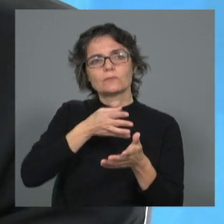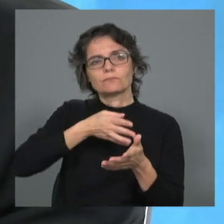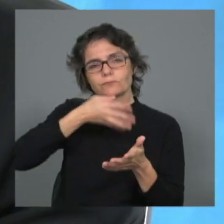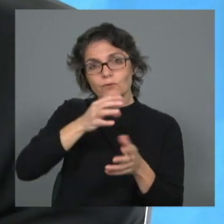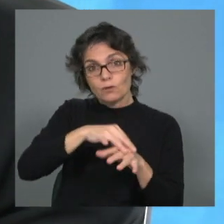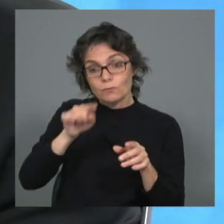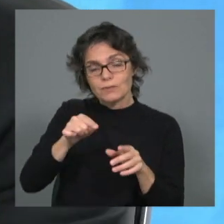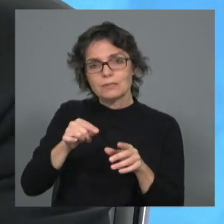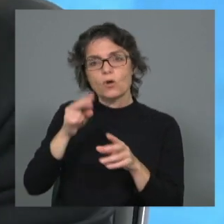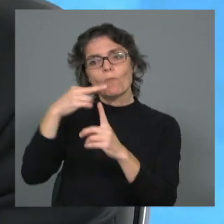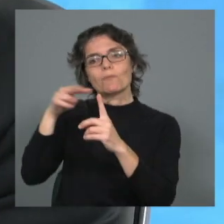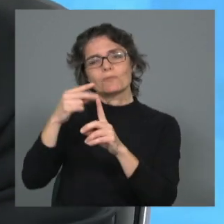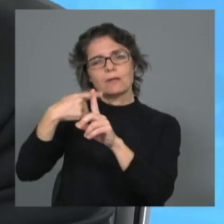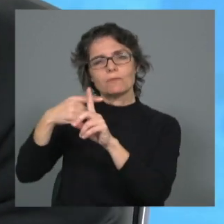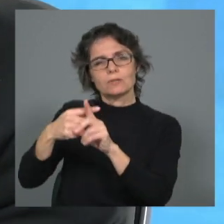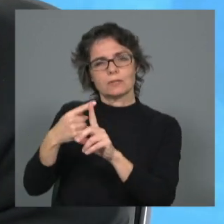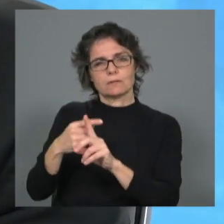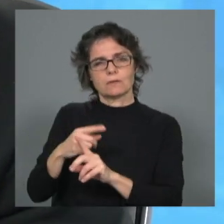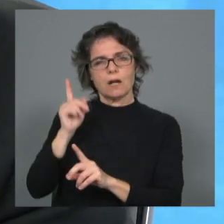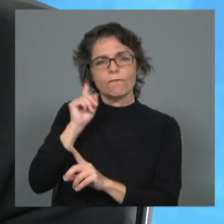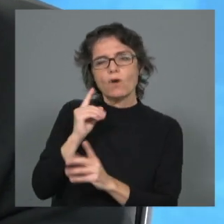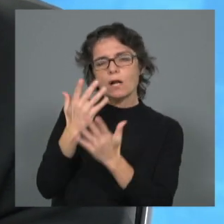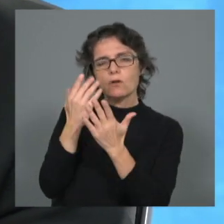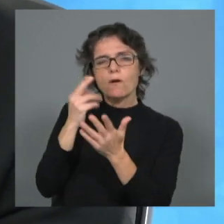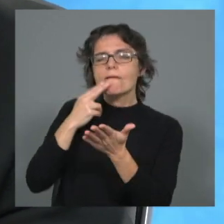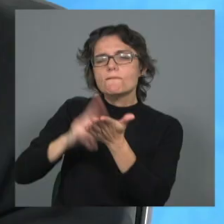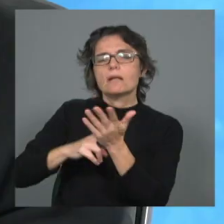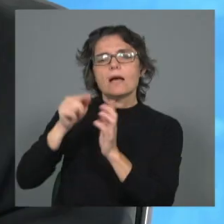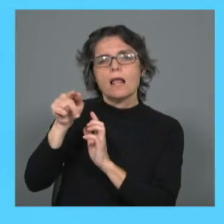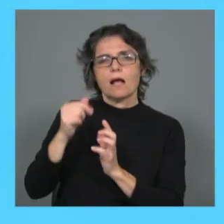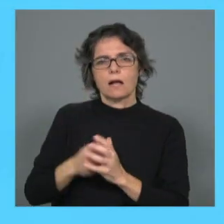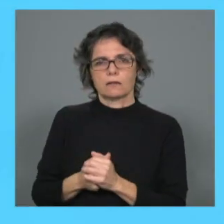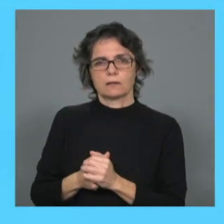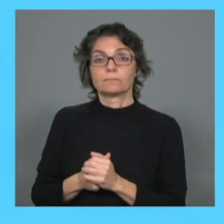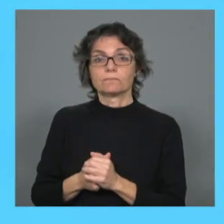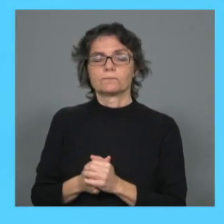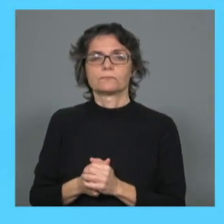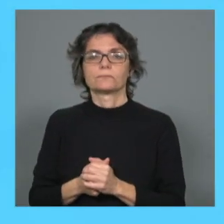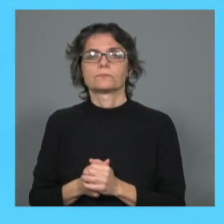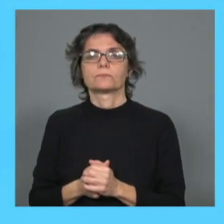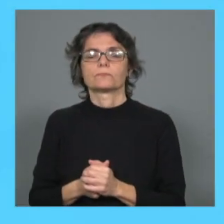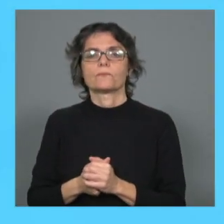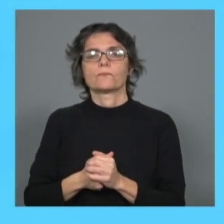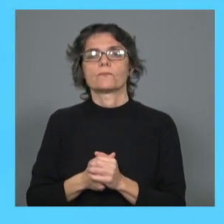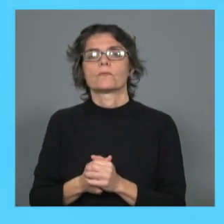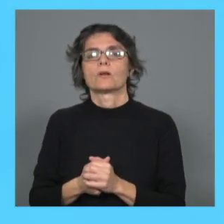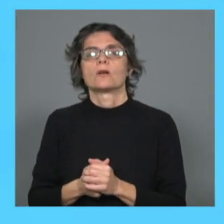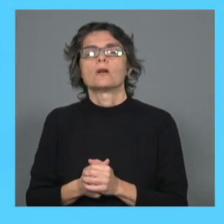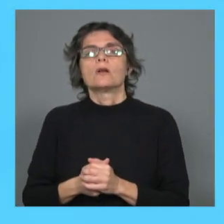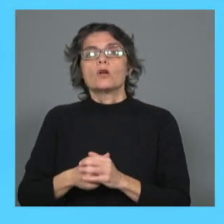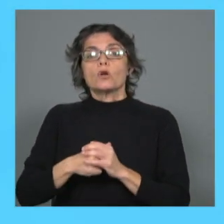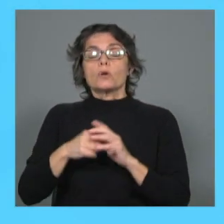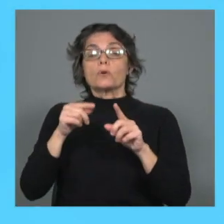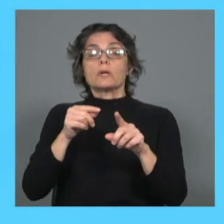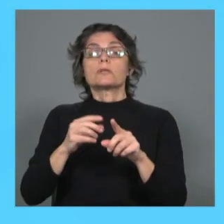positiva, mais virtuosa que o desporto tem. O professor Manuel Sérgio é uma figura central na formação de